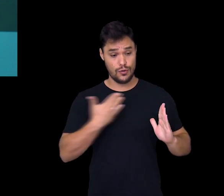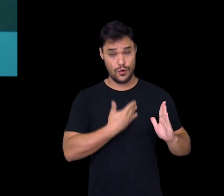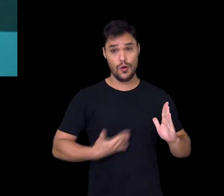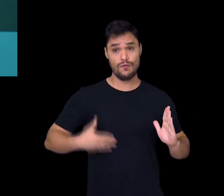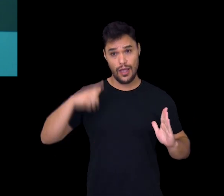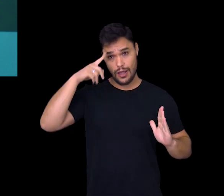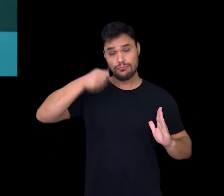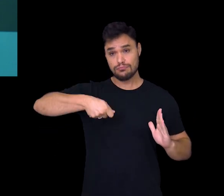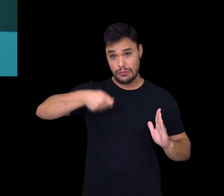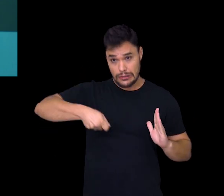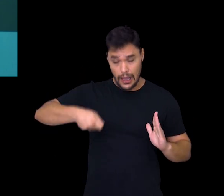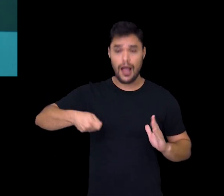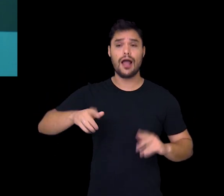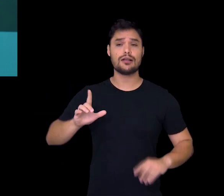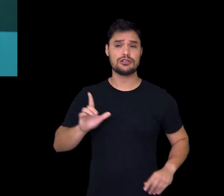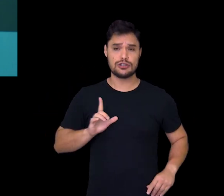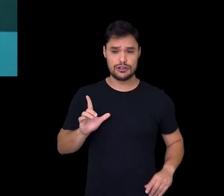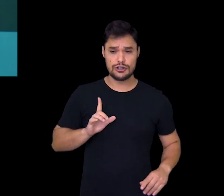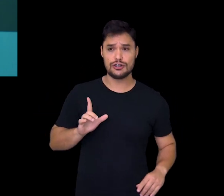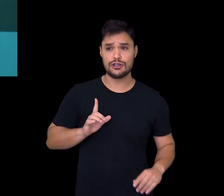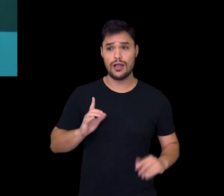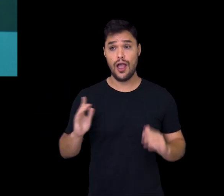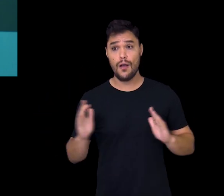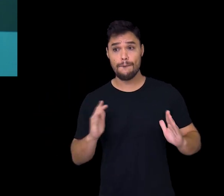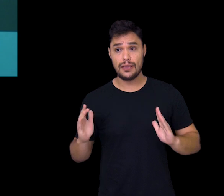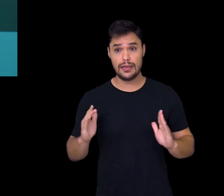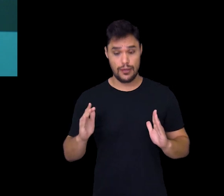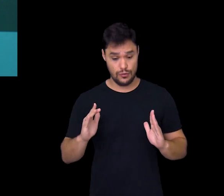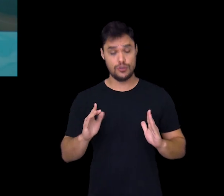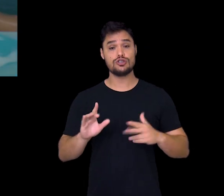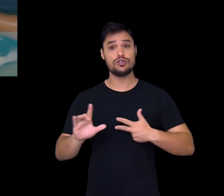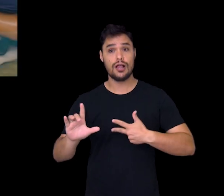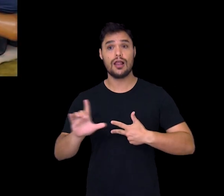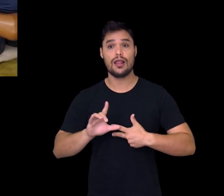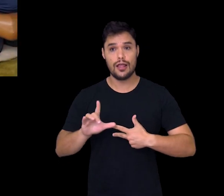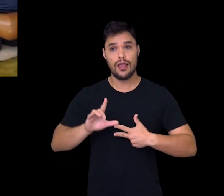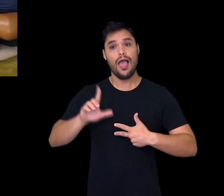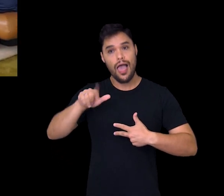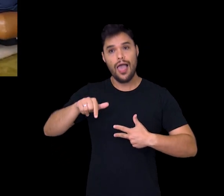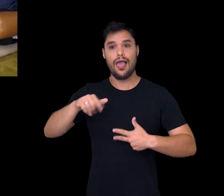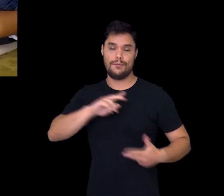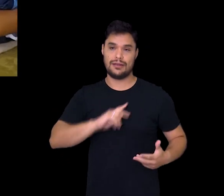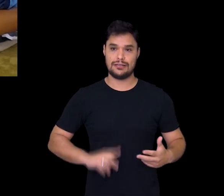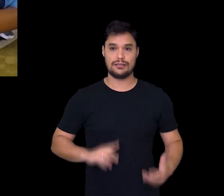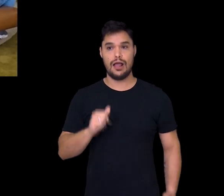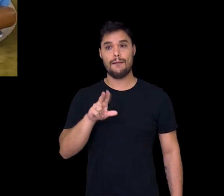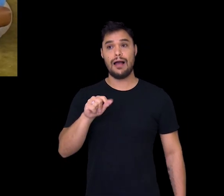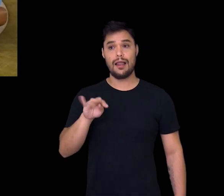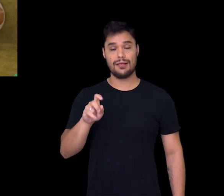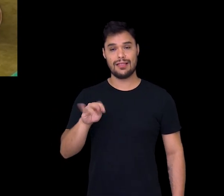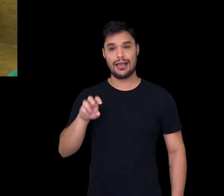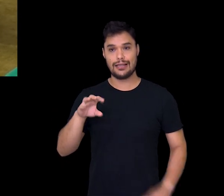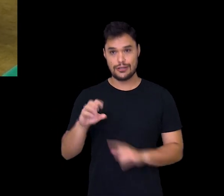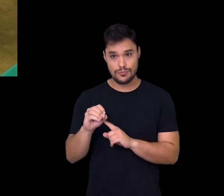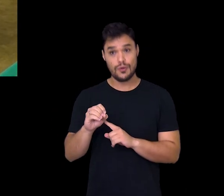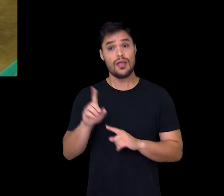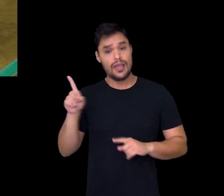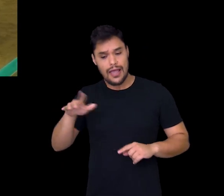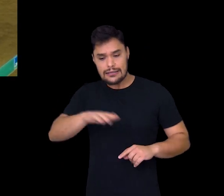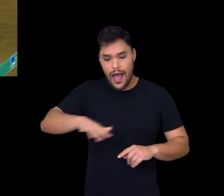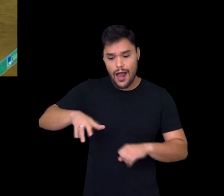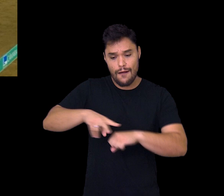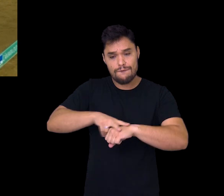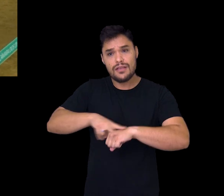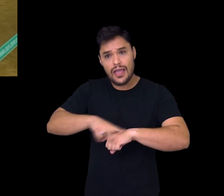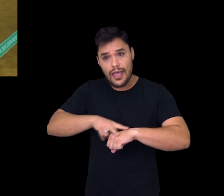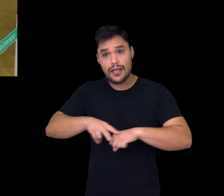breve período de parlamentarismo. E aí aquele Salão Verde, que é a Praça do Encontro, ele foi todo ocupado